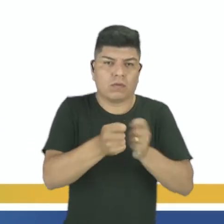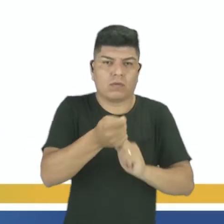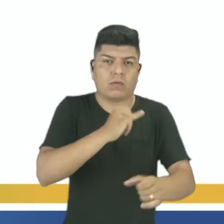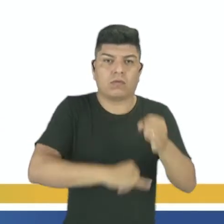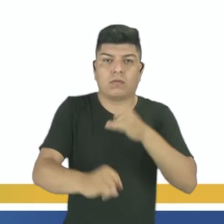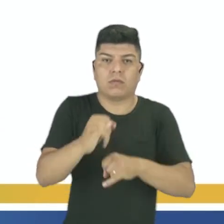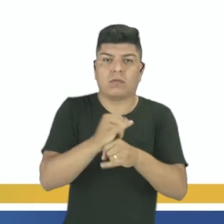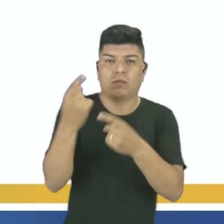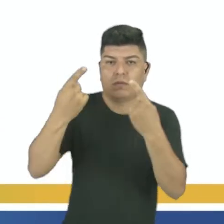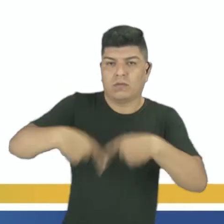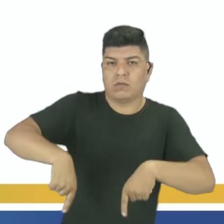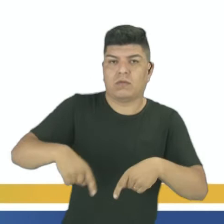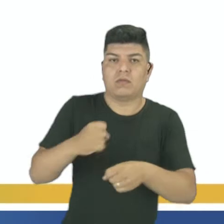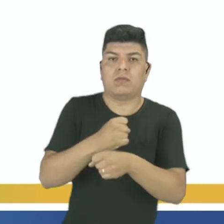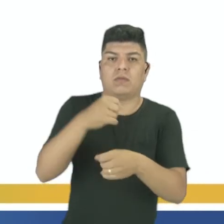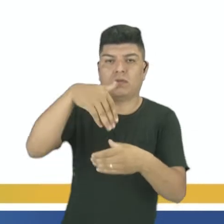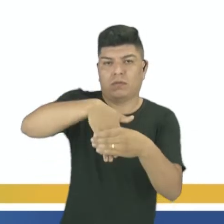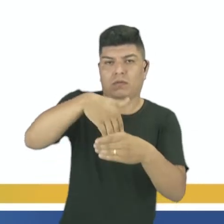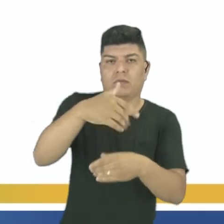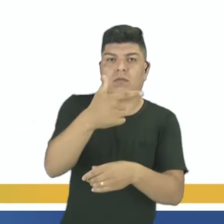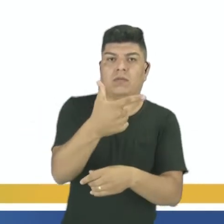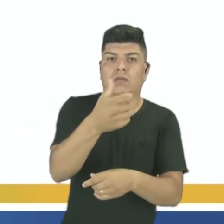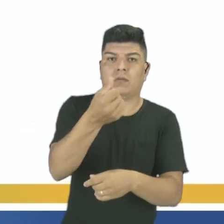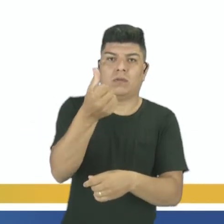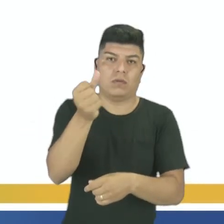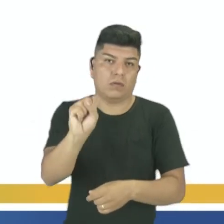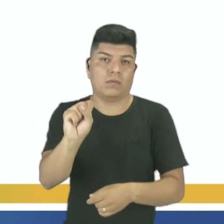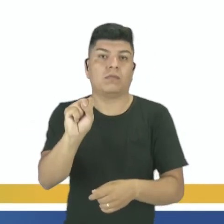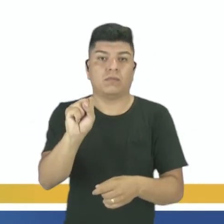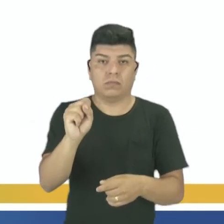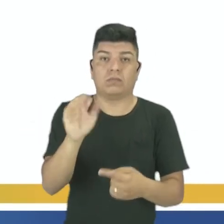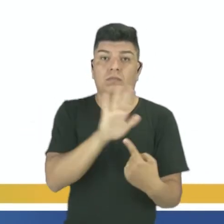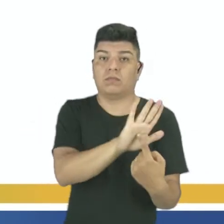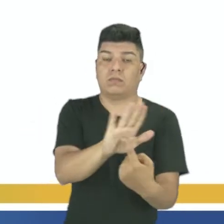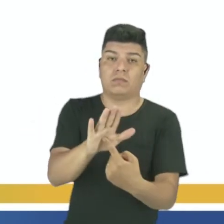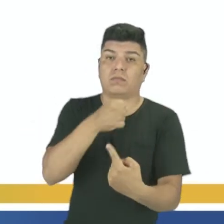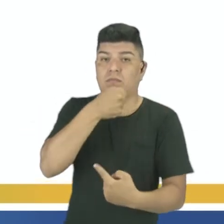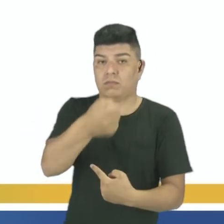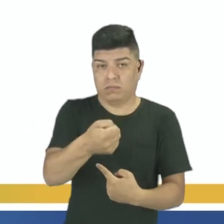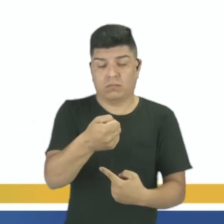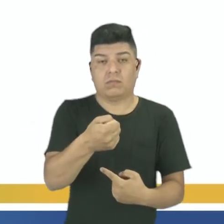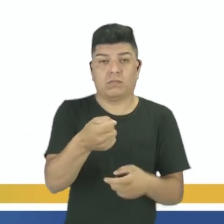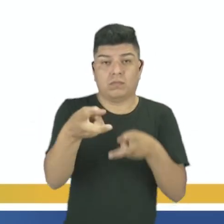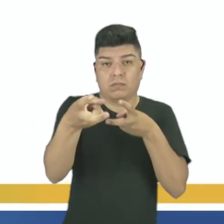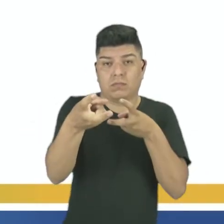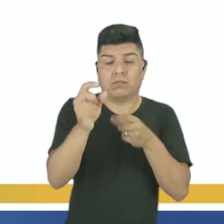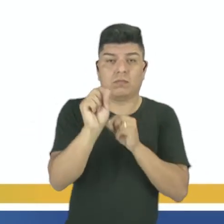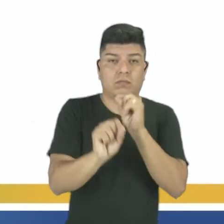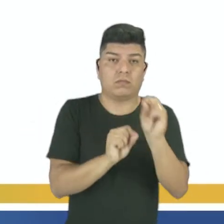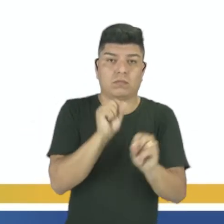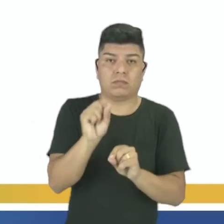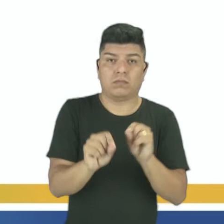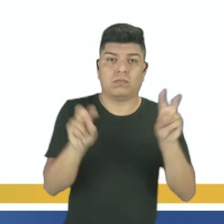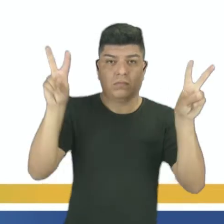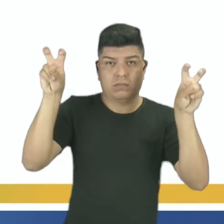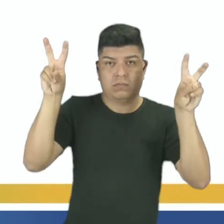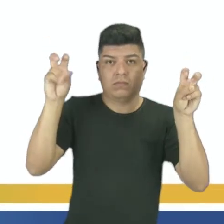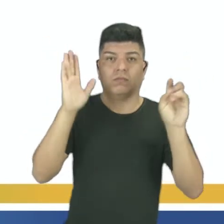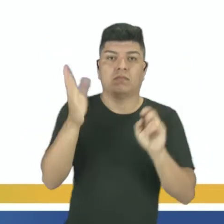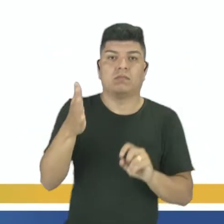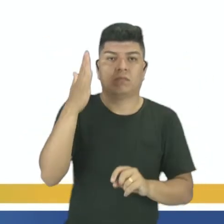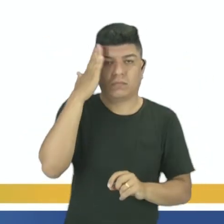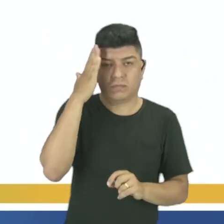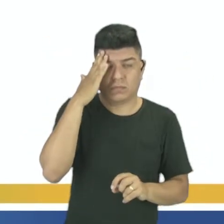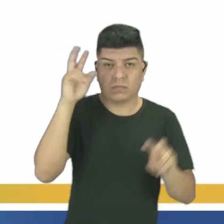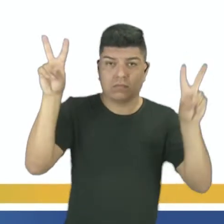desafios para as eleições de 2018. Nessa manchete aí, né, que é uma reportagem, percebe que, pelo título, já identificamos